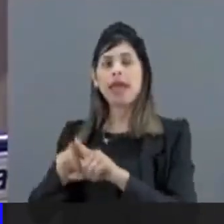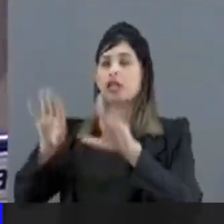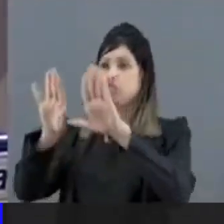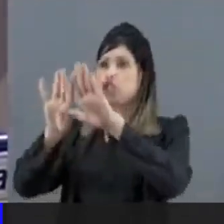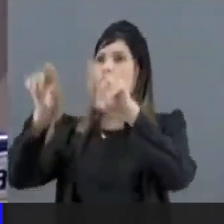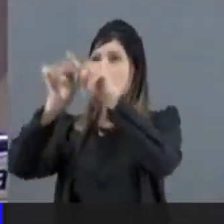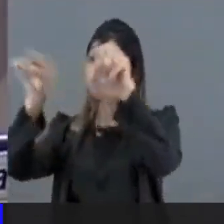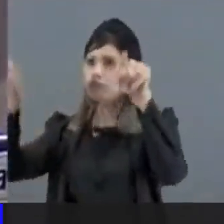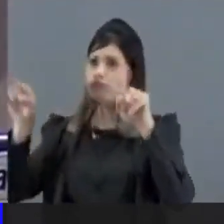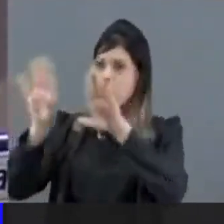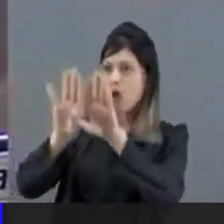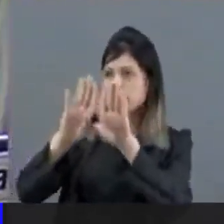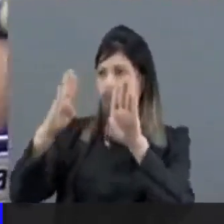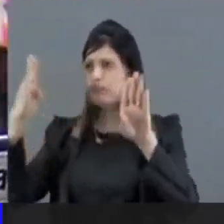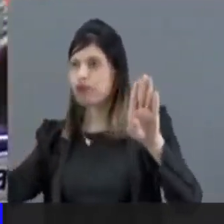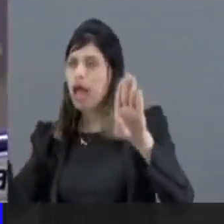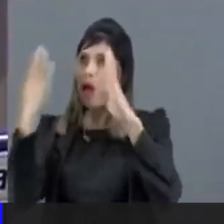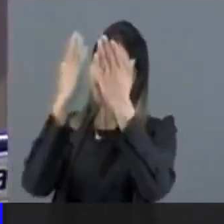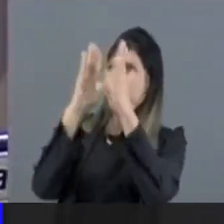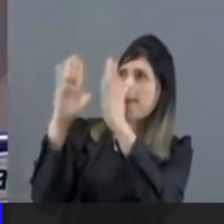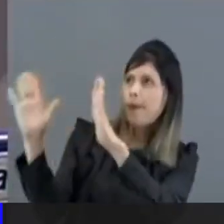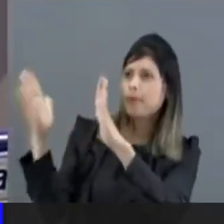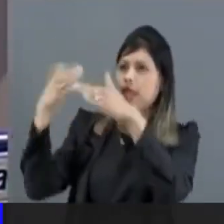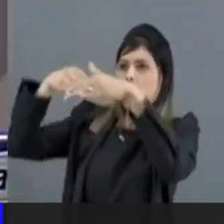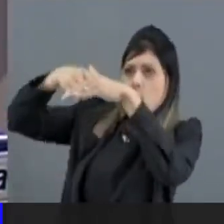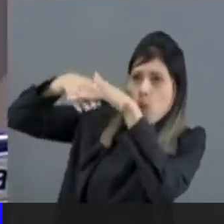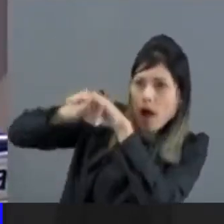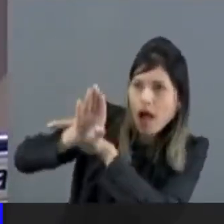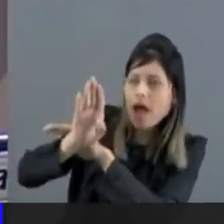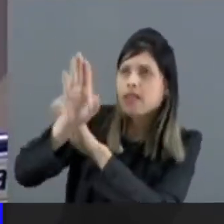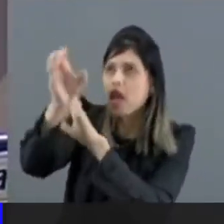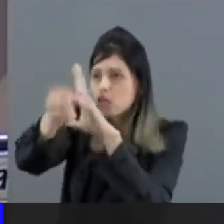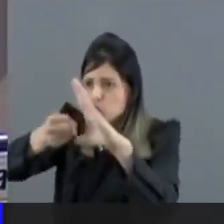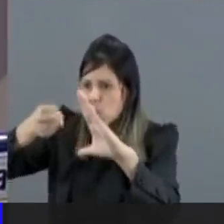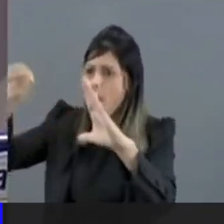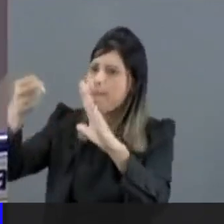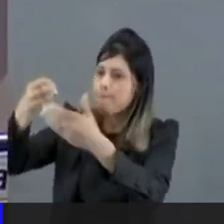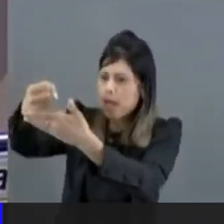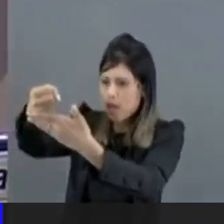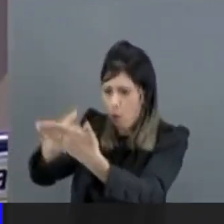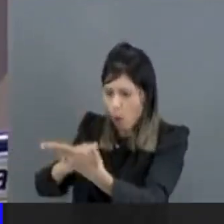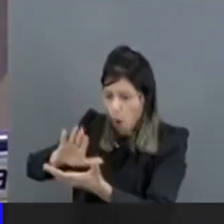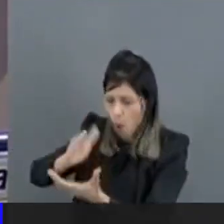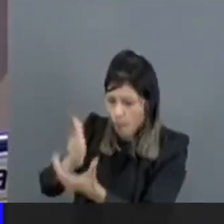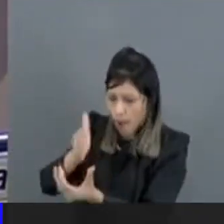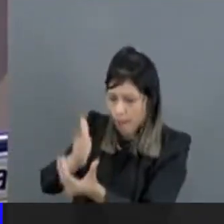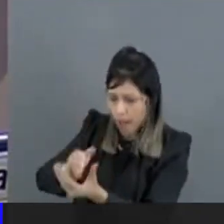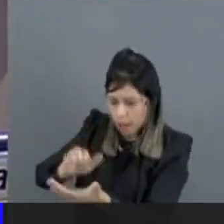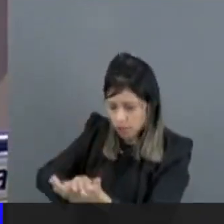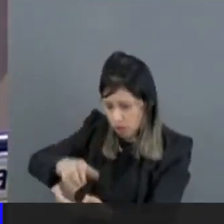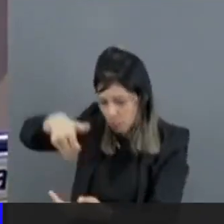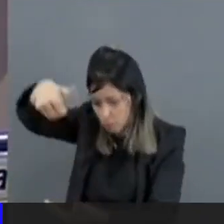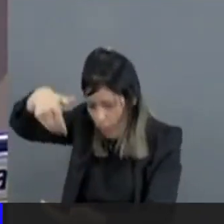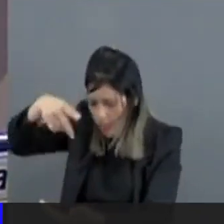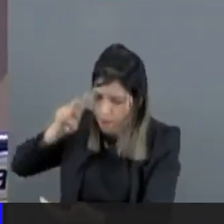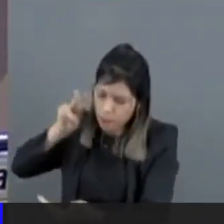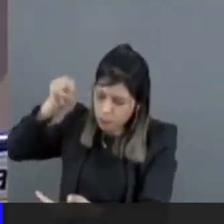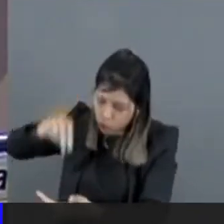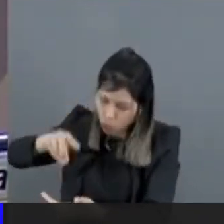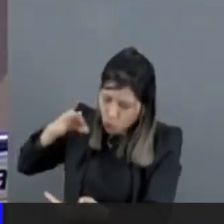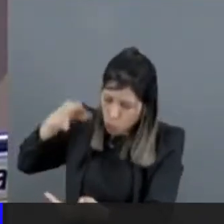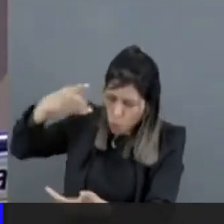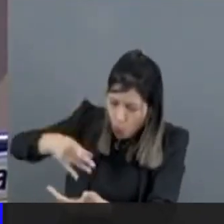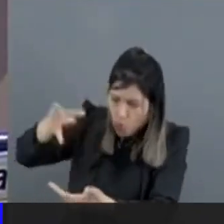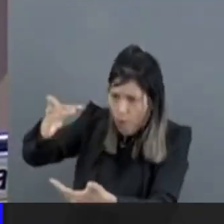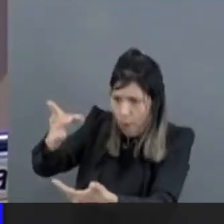uma pasta com símbolo do governo federal com símbolos do governo federal juntamente com outros bens pessoais como fotos de familiares